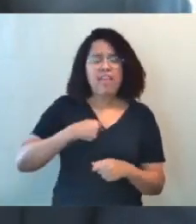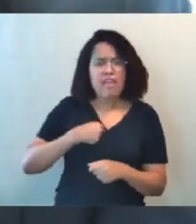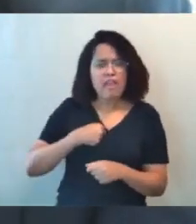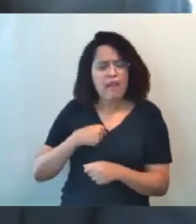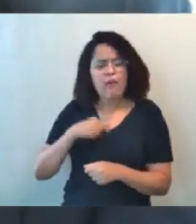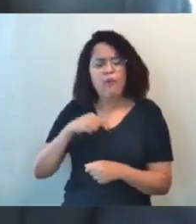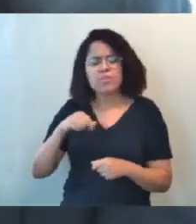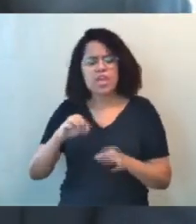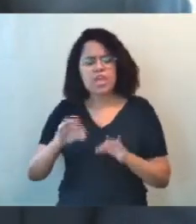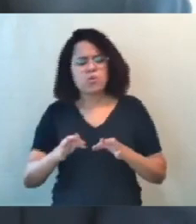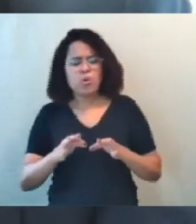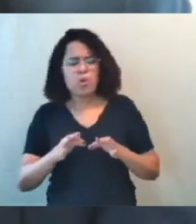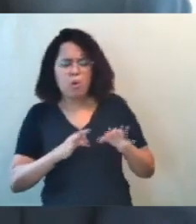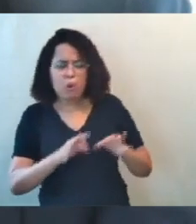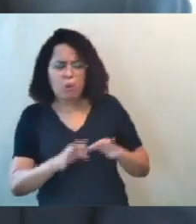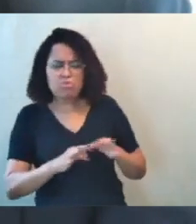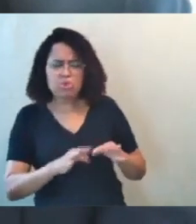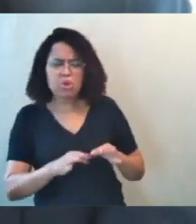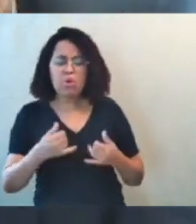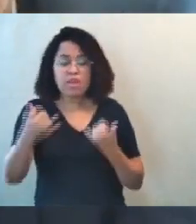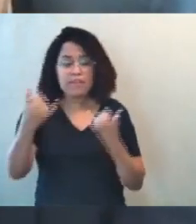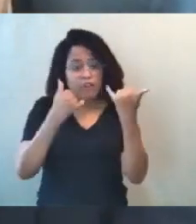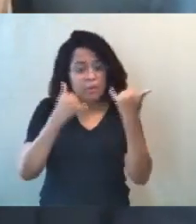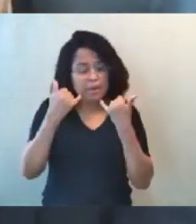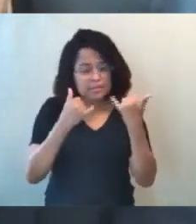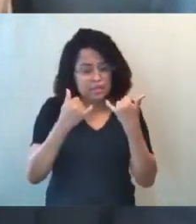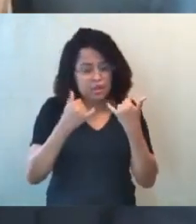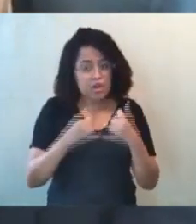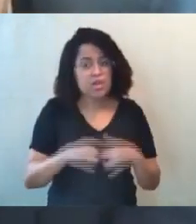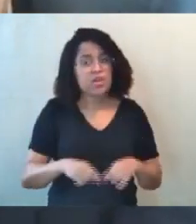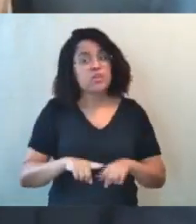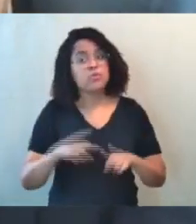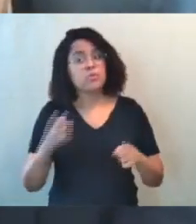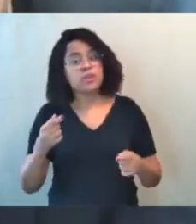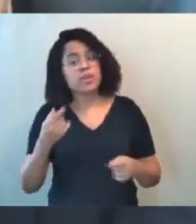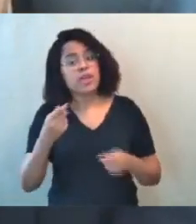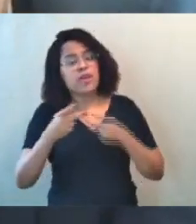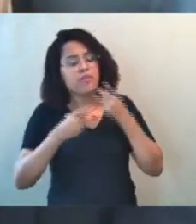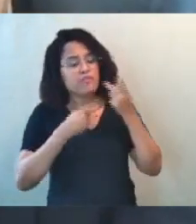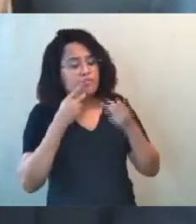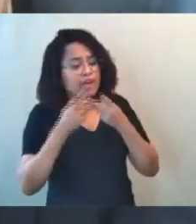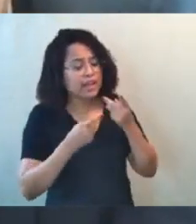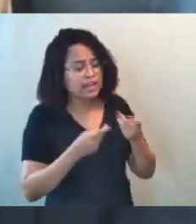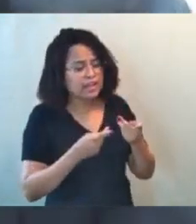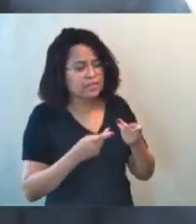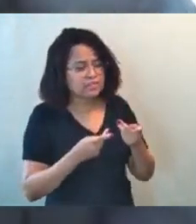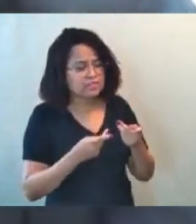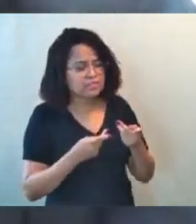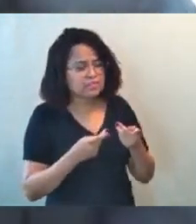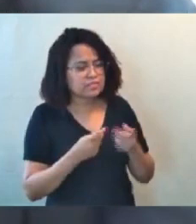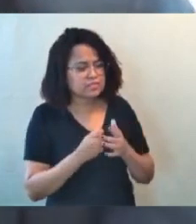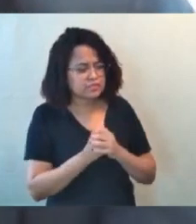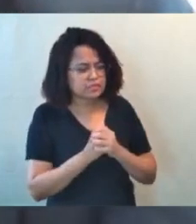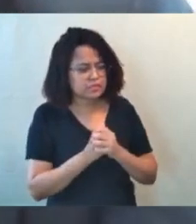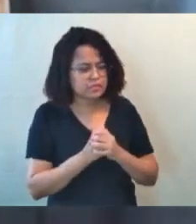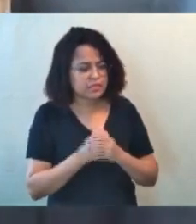controle. Falhou. Se eu tenho o controle, peraí, André, começa de novo. Se eu tenho o controle. Se eu tenho a informação ali para a senhora.